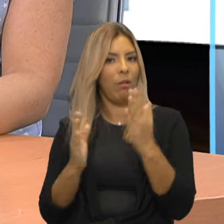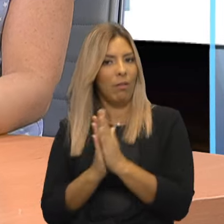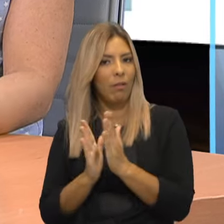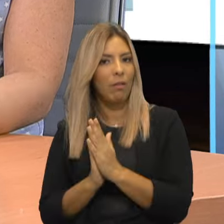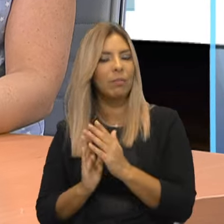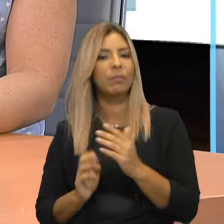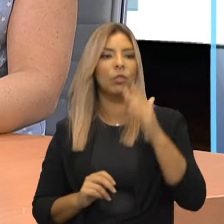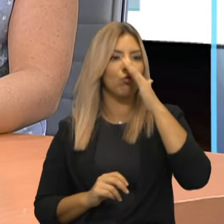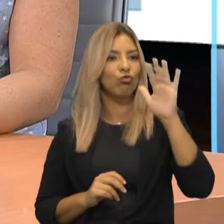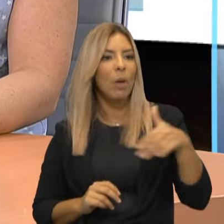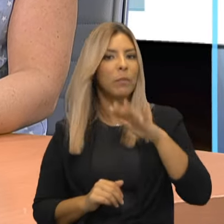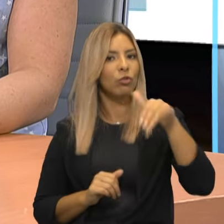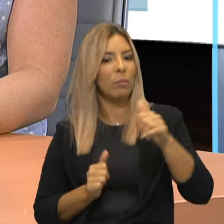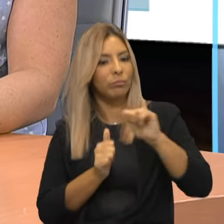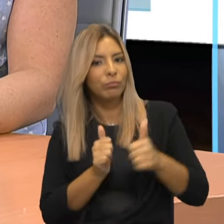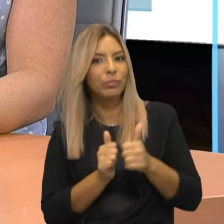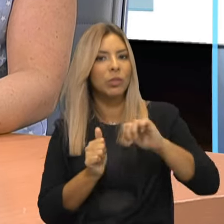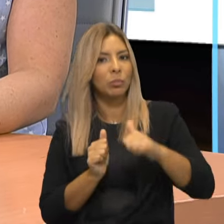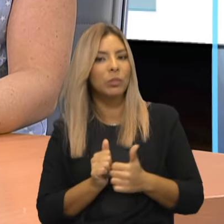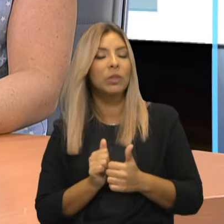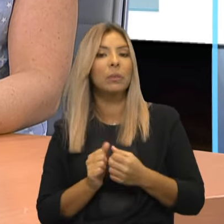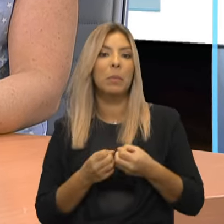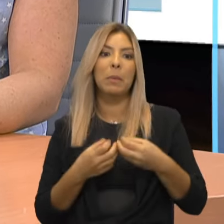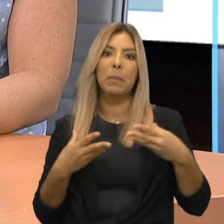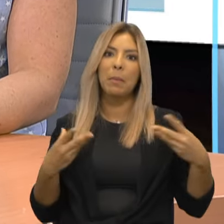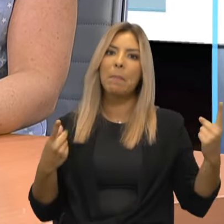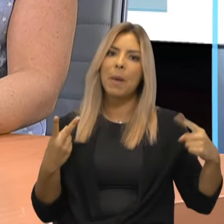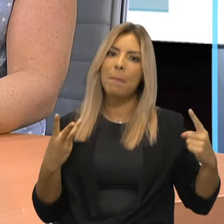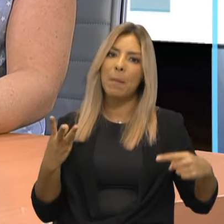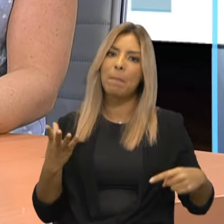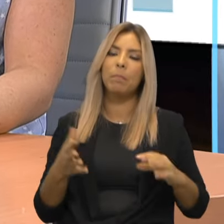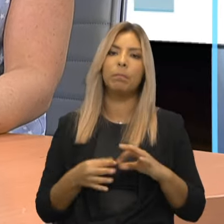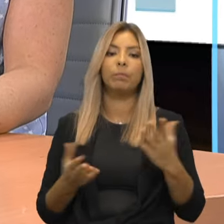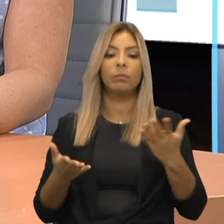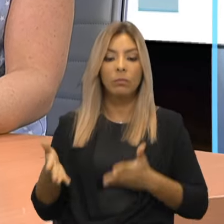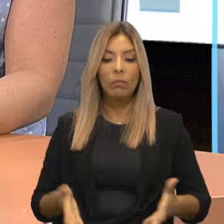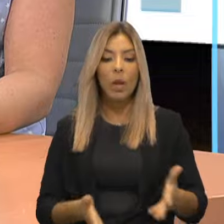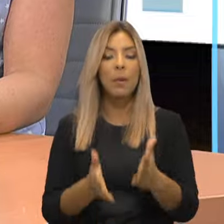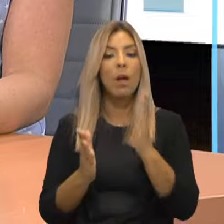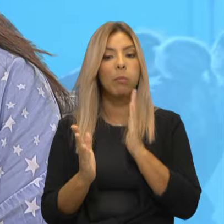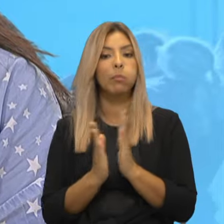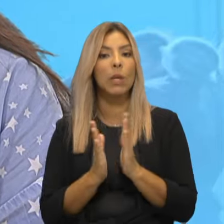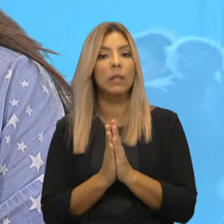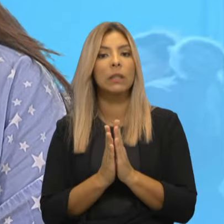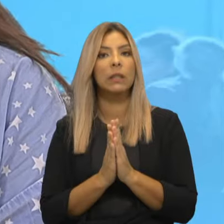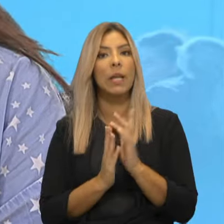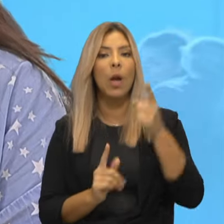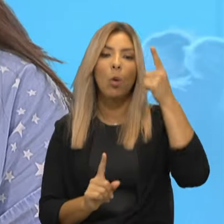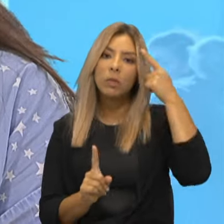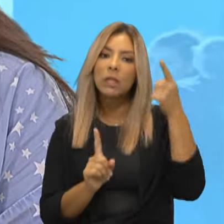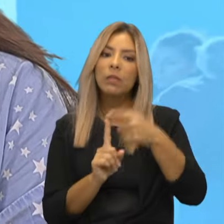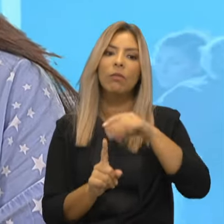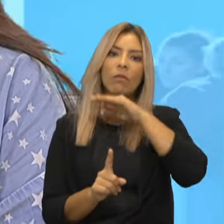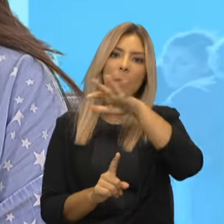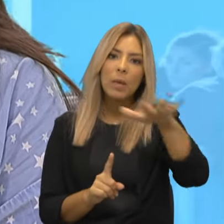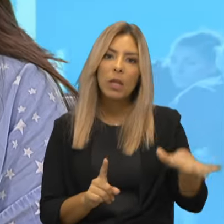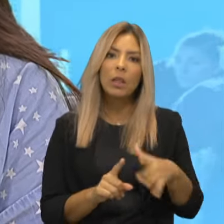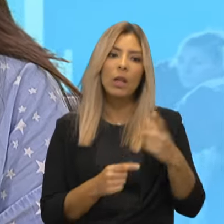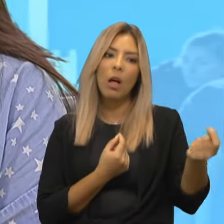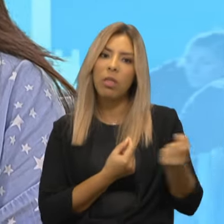Porque realmente o apelo e o caminho à igreja é neste sentido, não é? De a família estar próxima